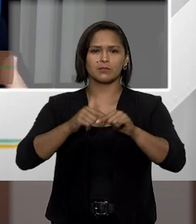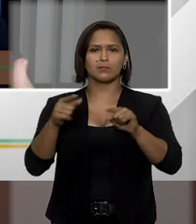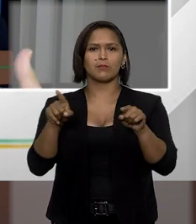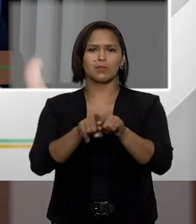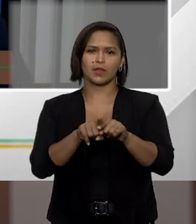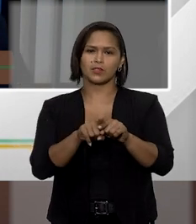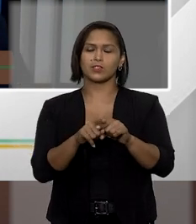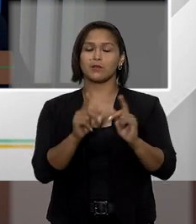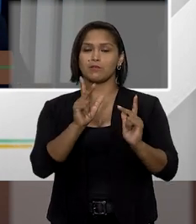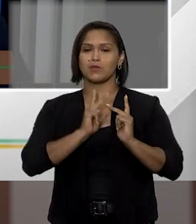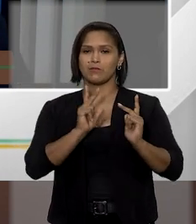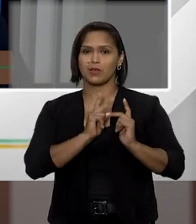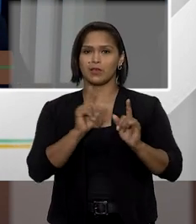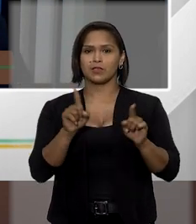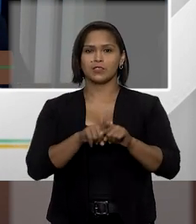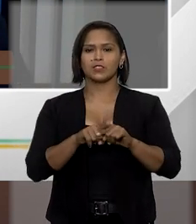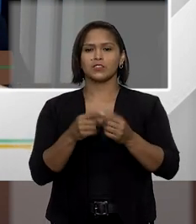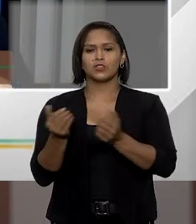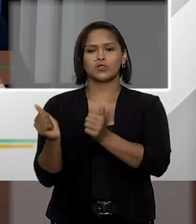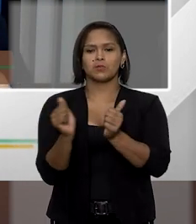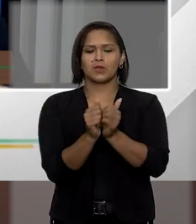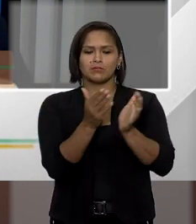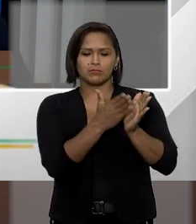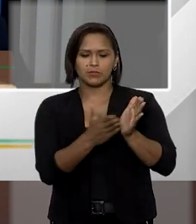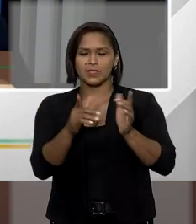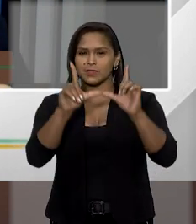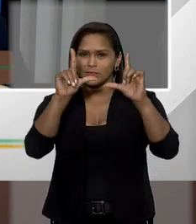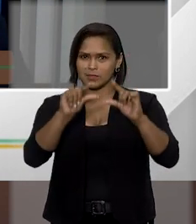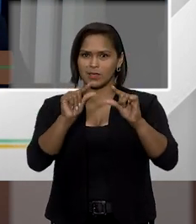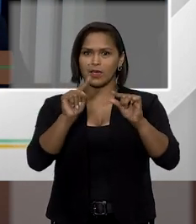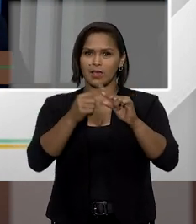e para as pessoas privadas de uma parcela, ainda que